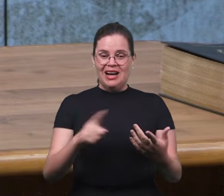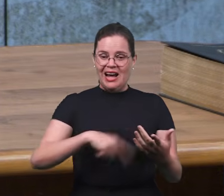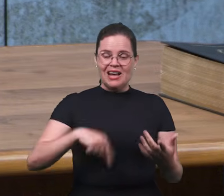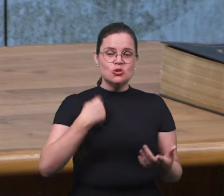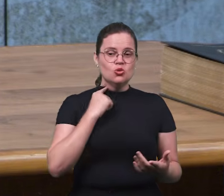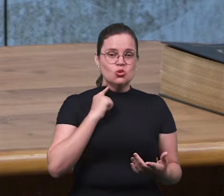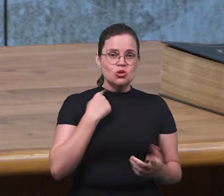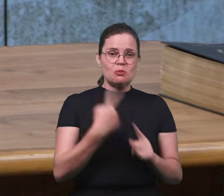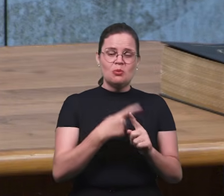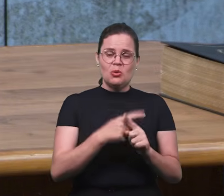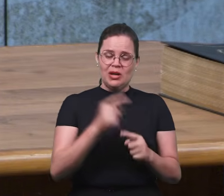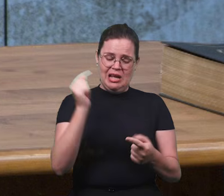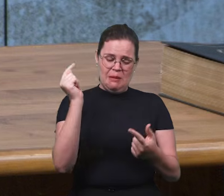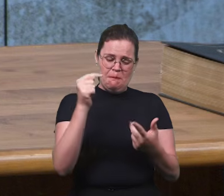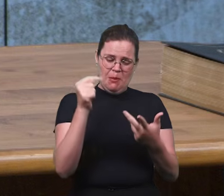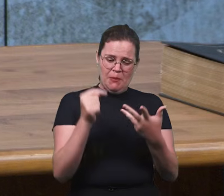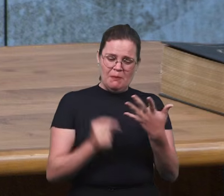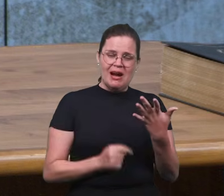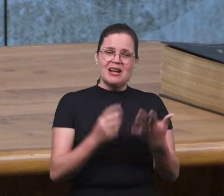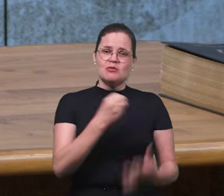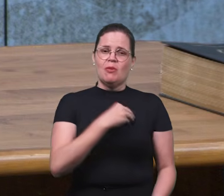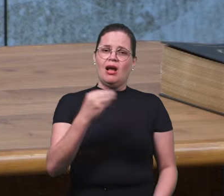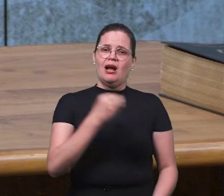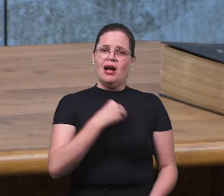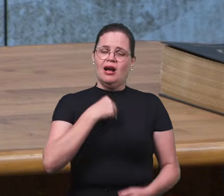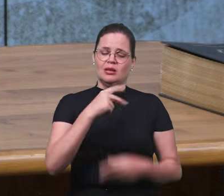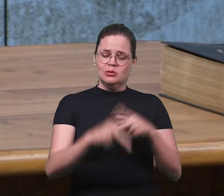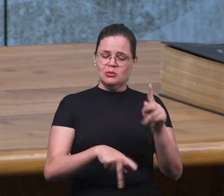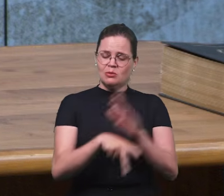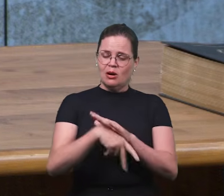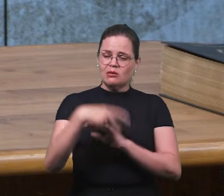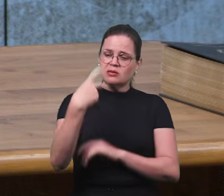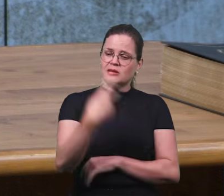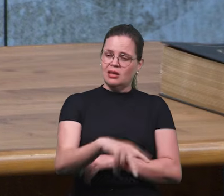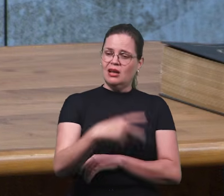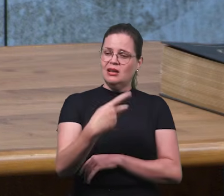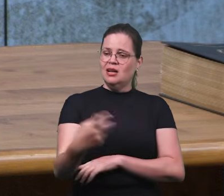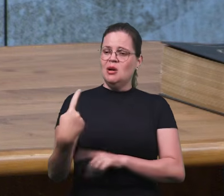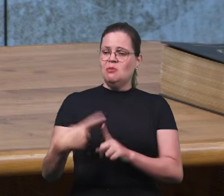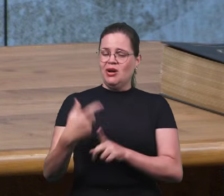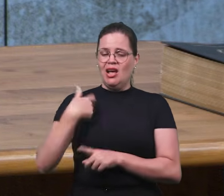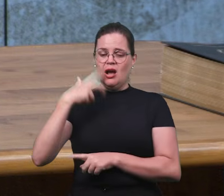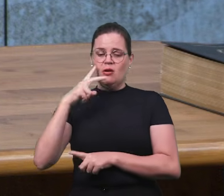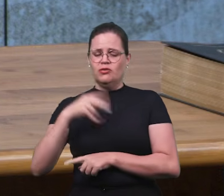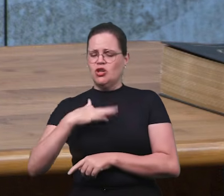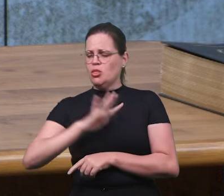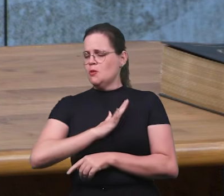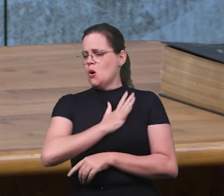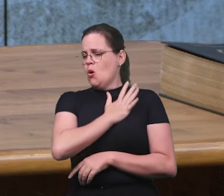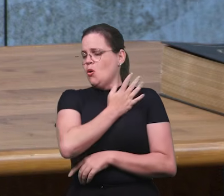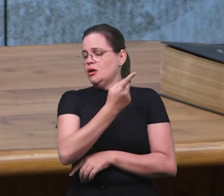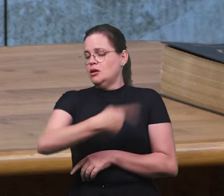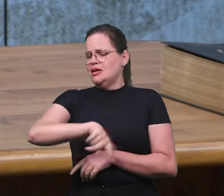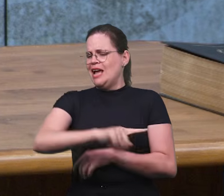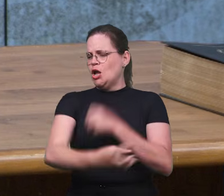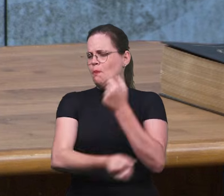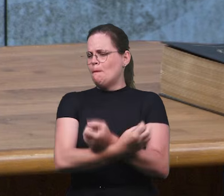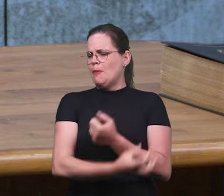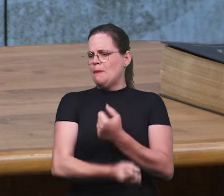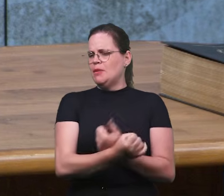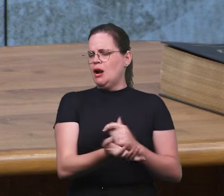é pelas imundícias dos seus povos, pelas abominações com que na sua corrupção